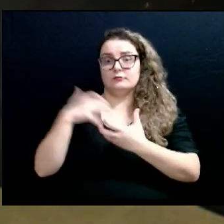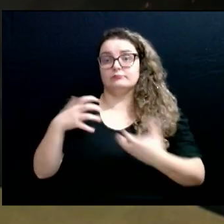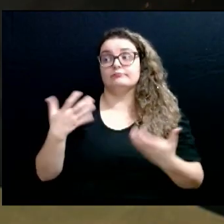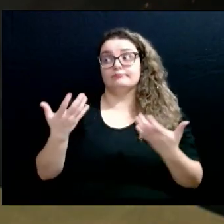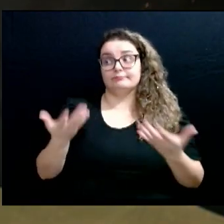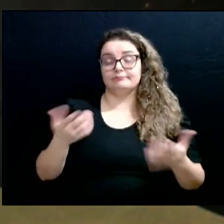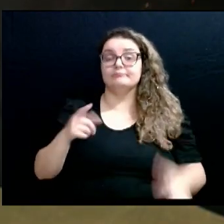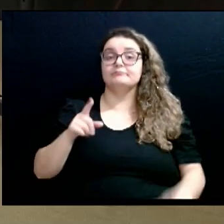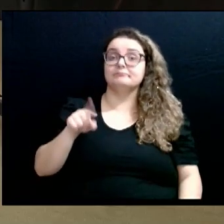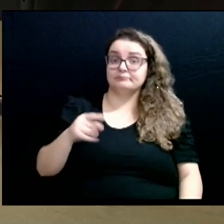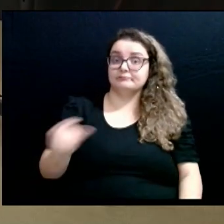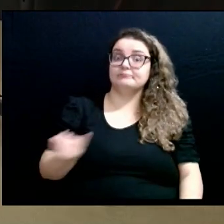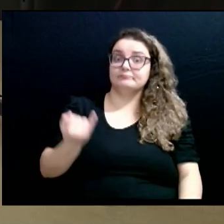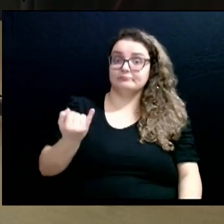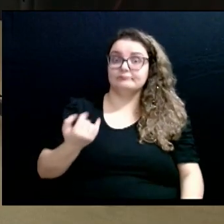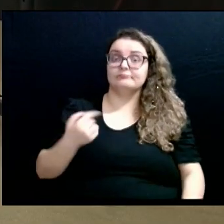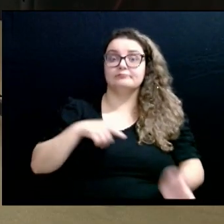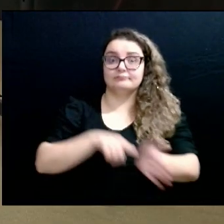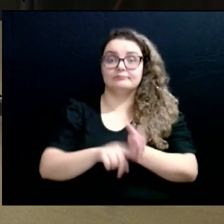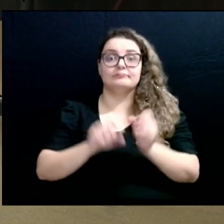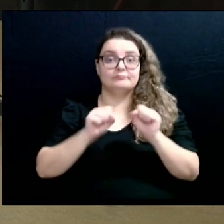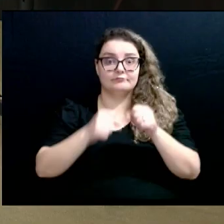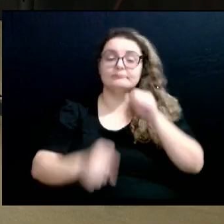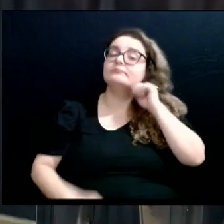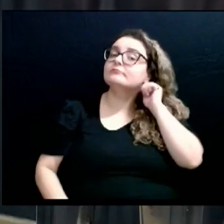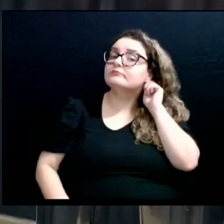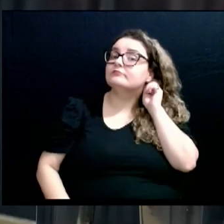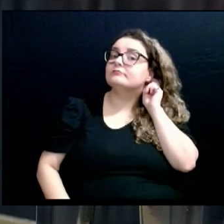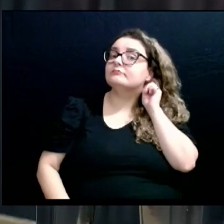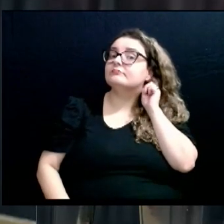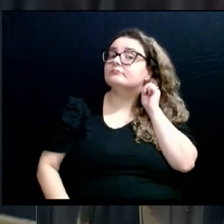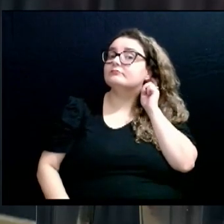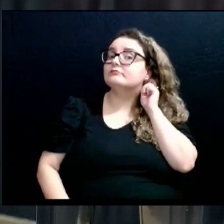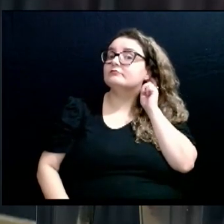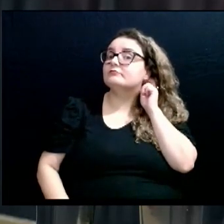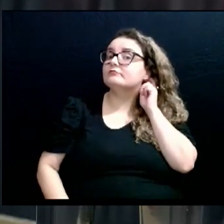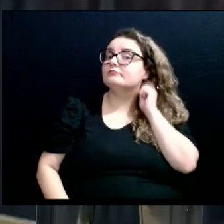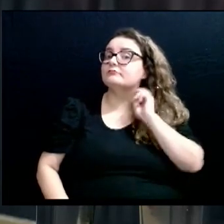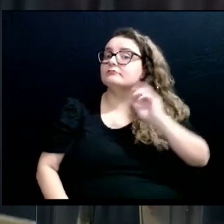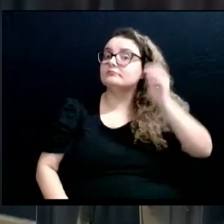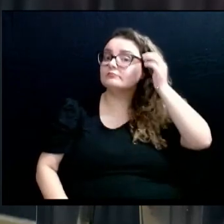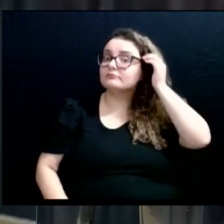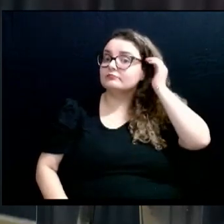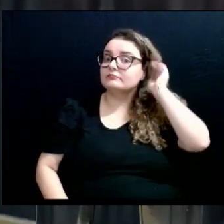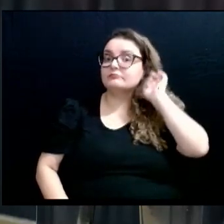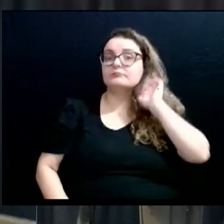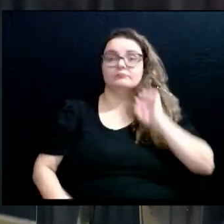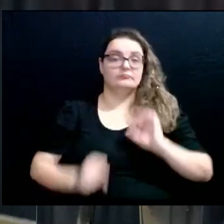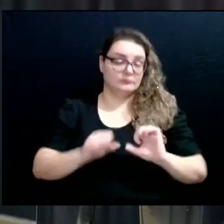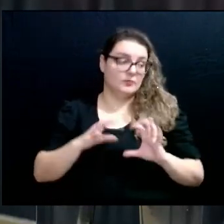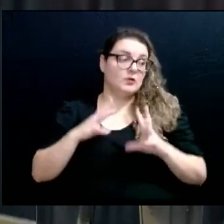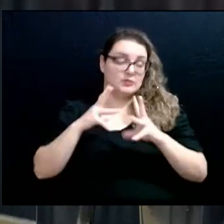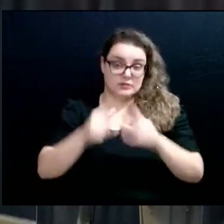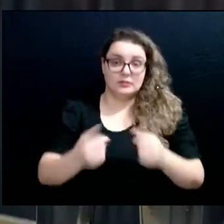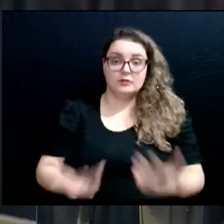Interessante também, Sim. não é? Verdade. Eh, pode ser tudo isso, né, acho